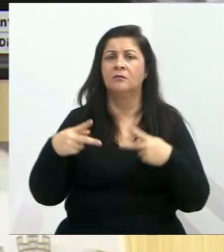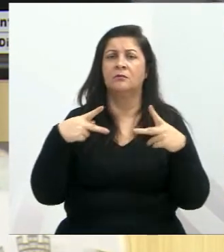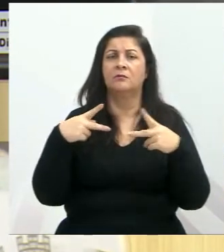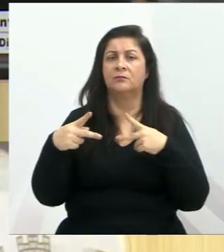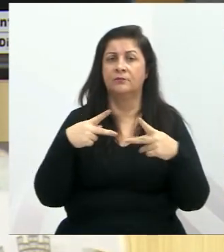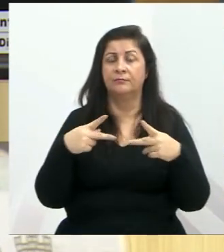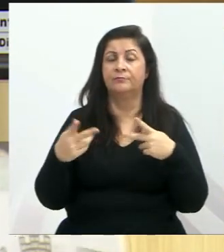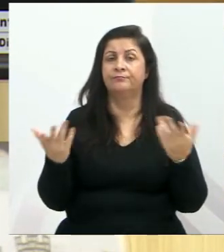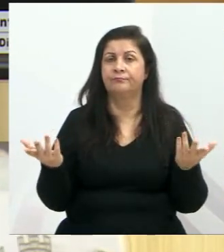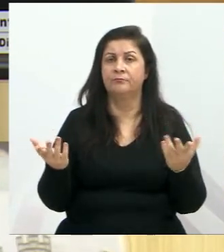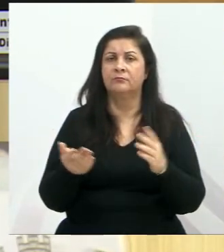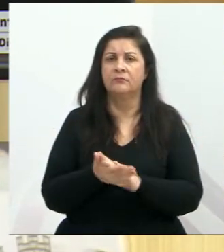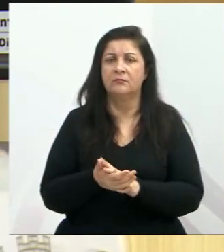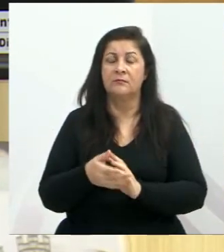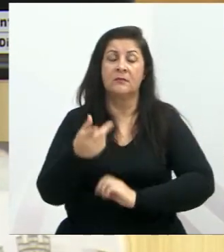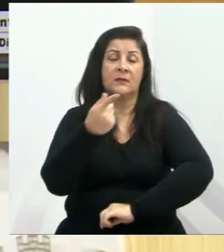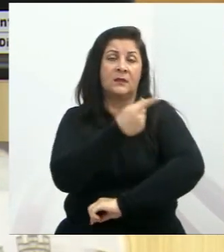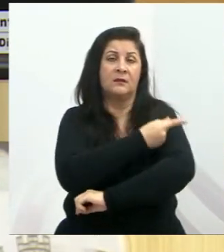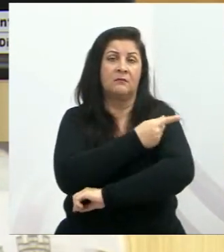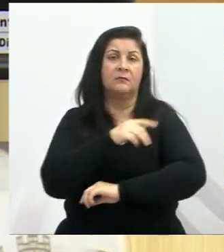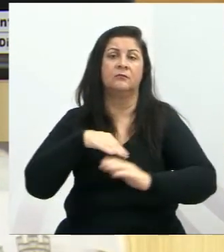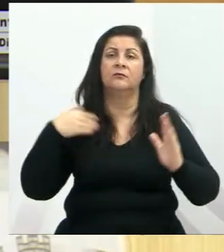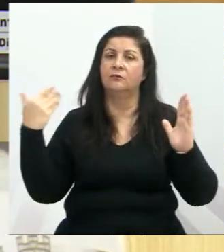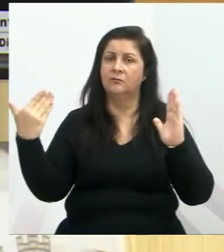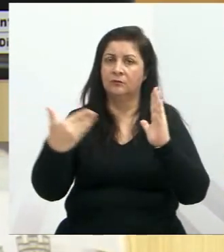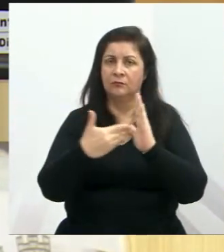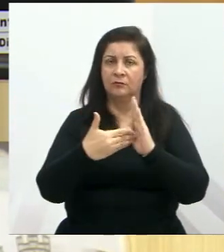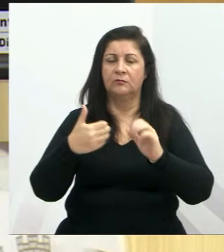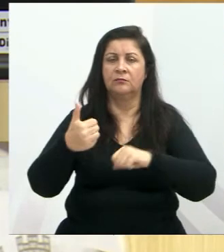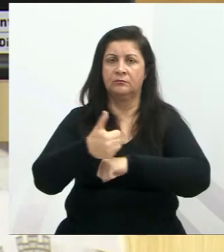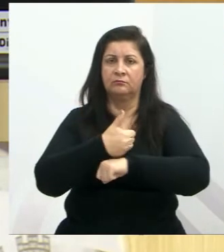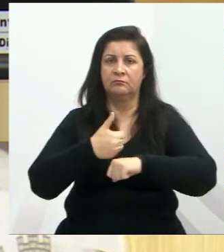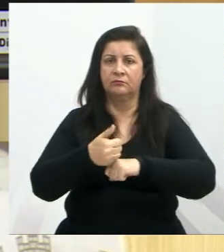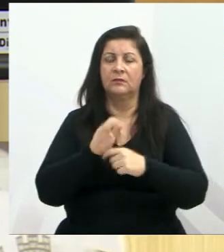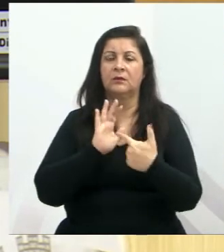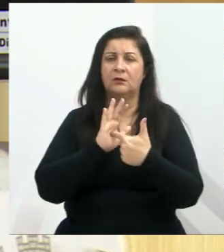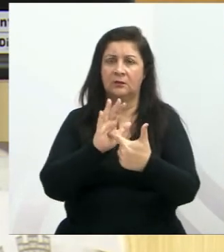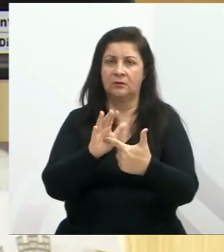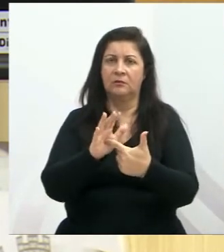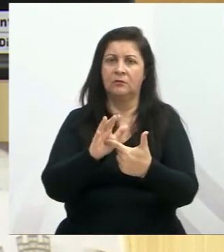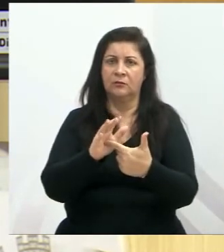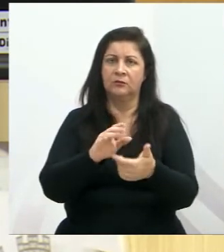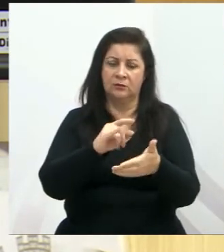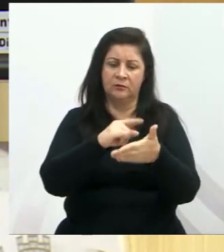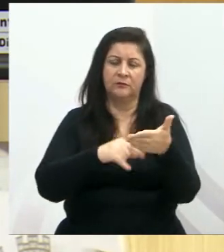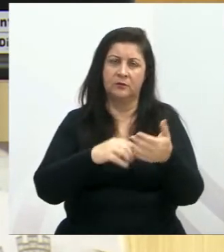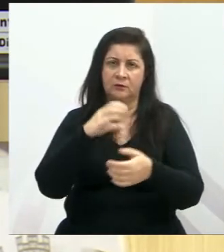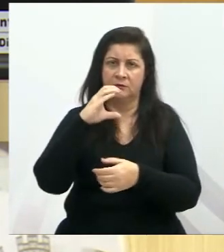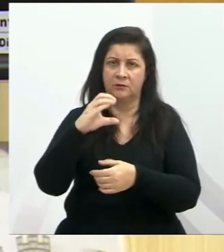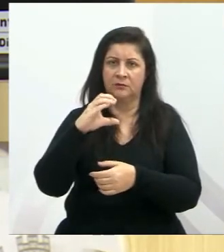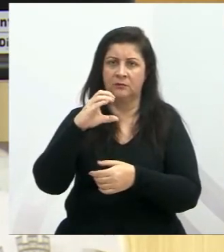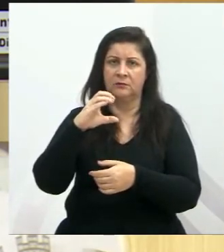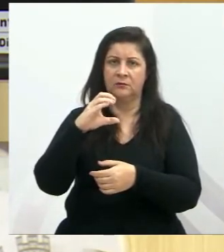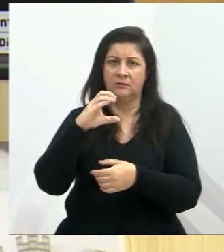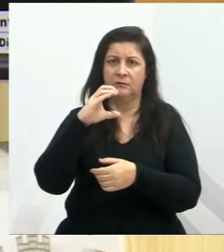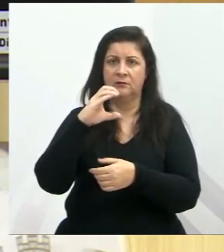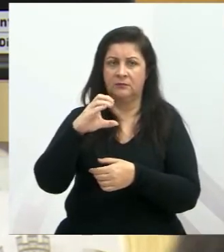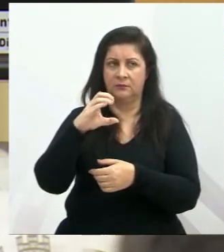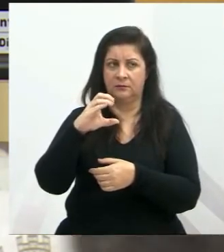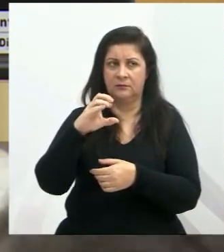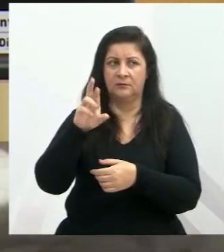José dos Campos, que vacinou todos que apresentaram inscrição no CREF,